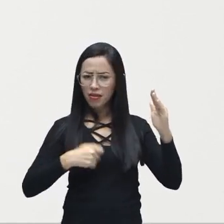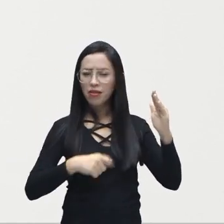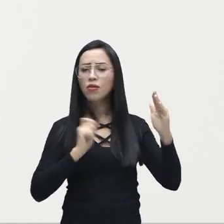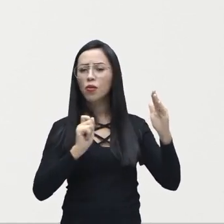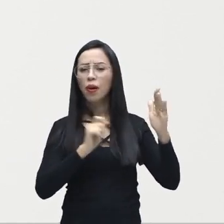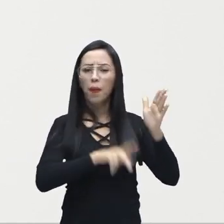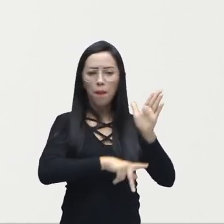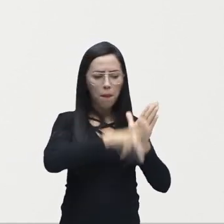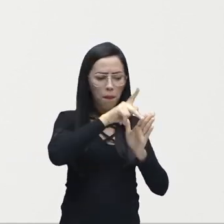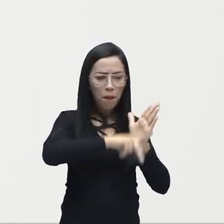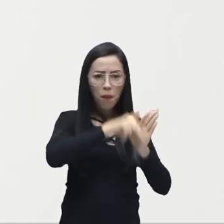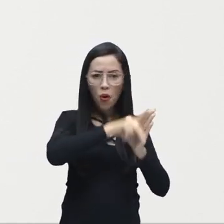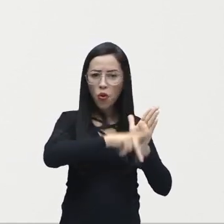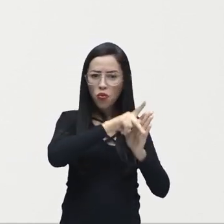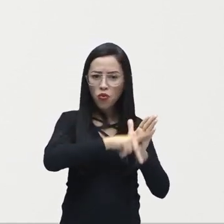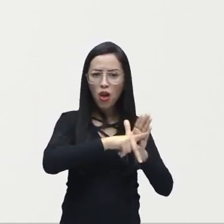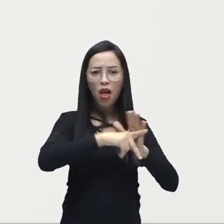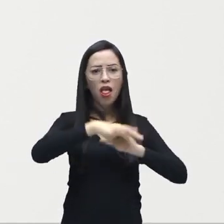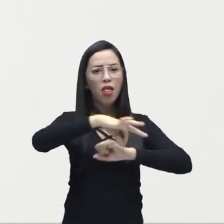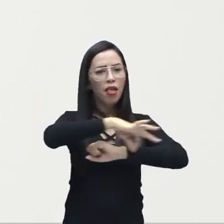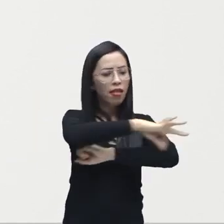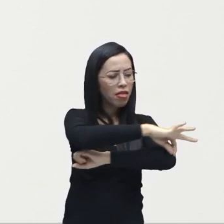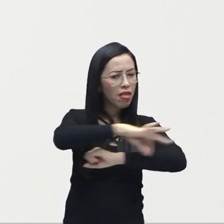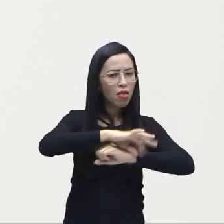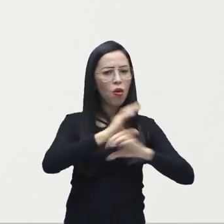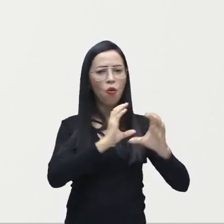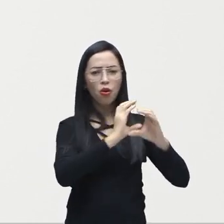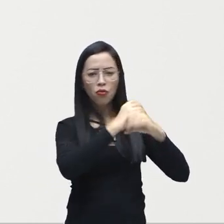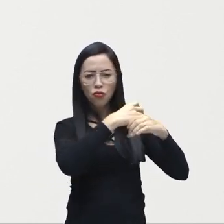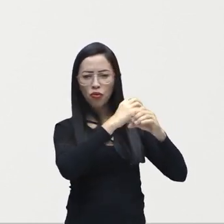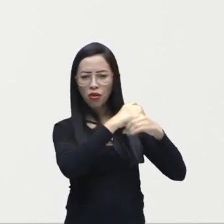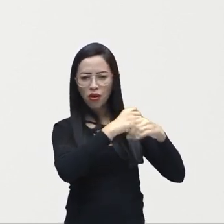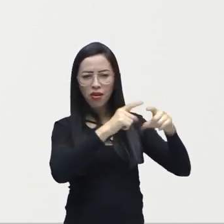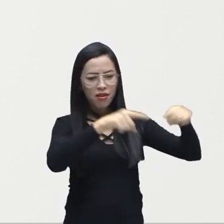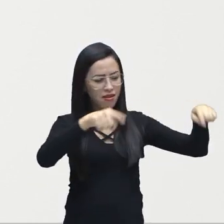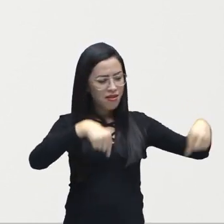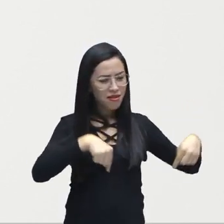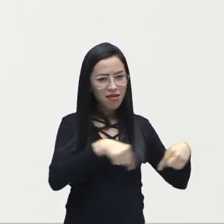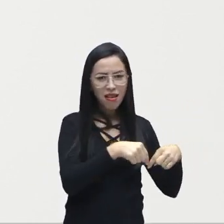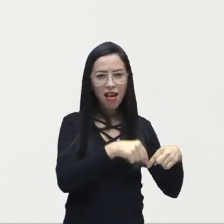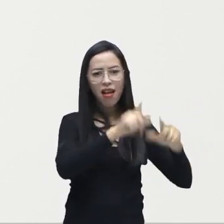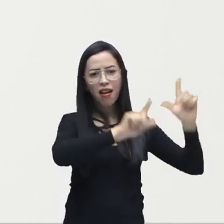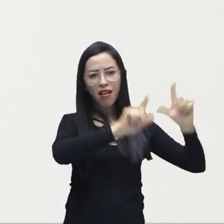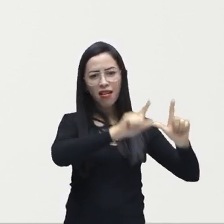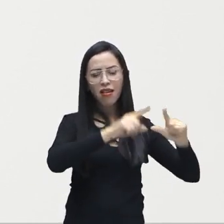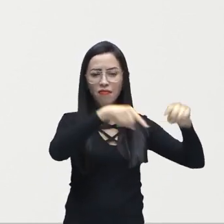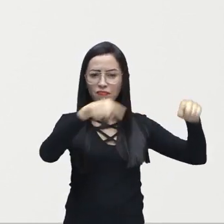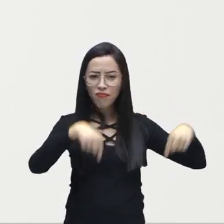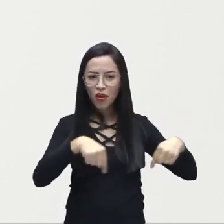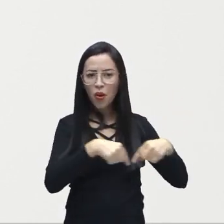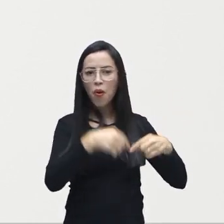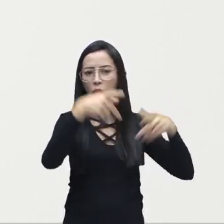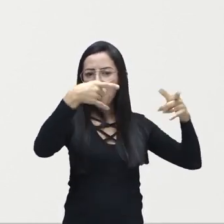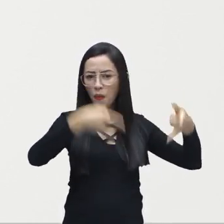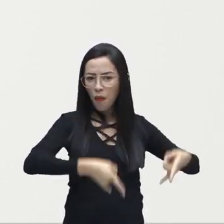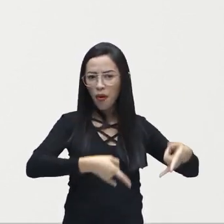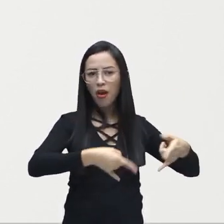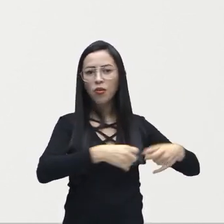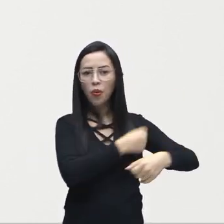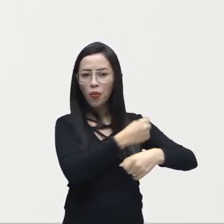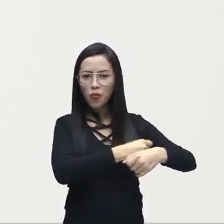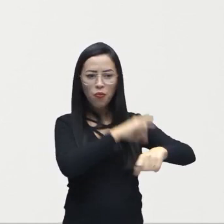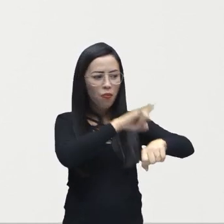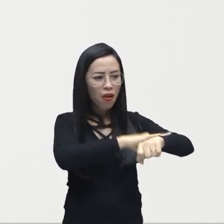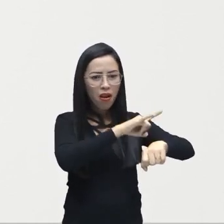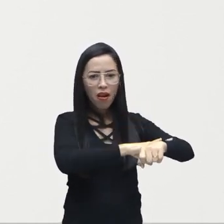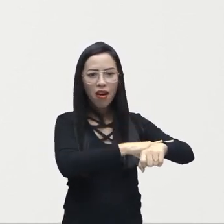Ou seja, de uma arquitetura, uma engenharia, sala, quarto e cozinha. E no texto, já que nós estamos retomando